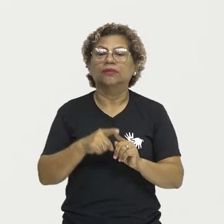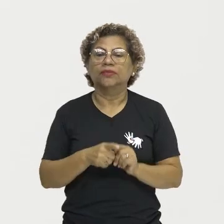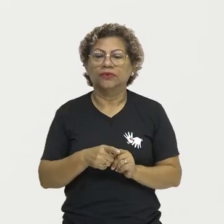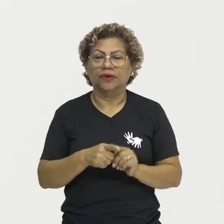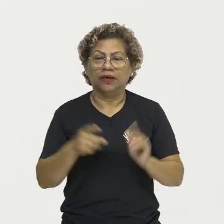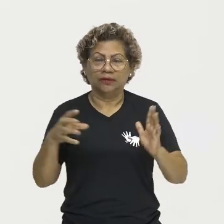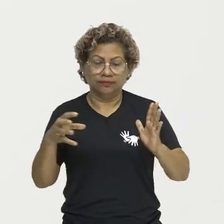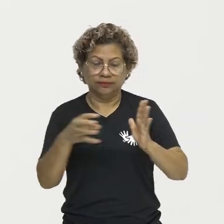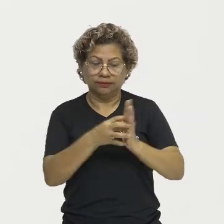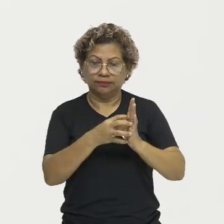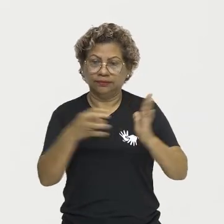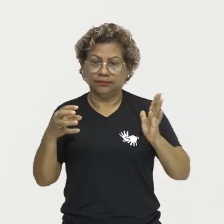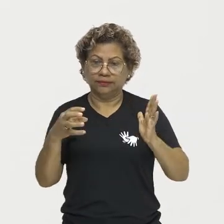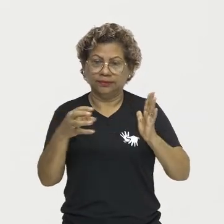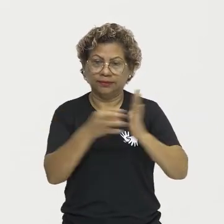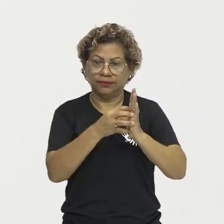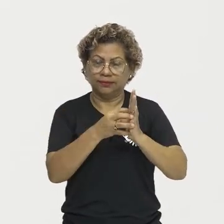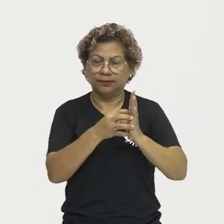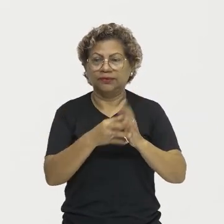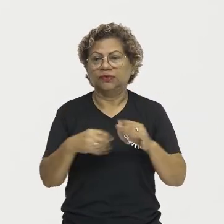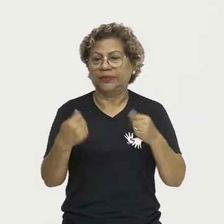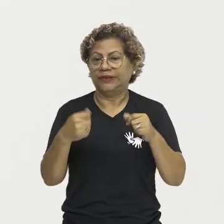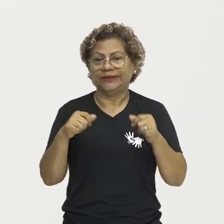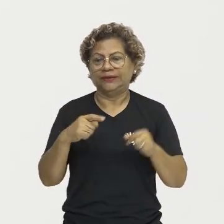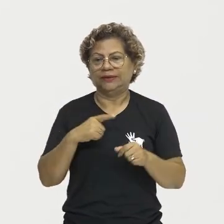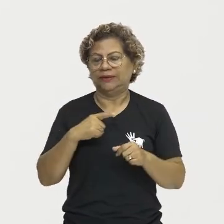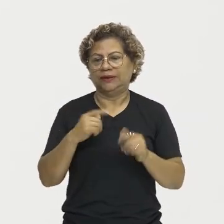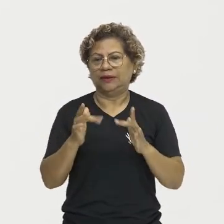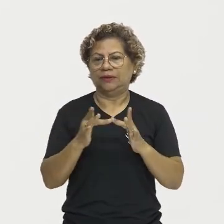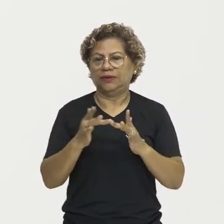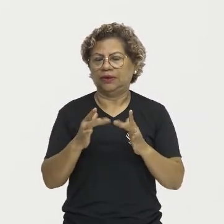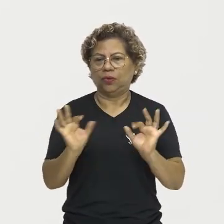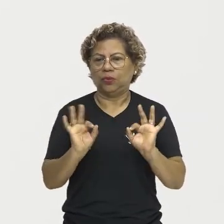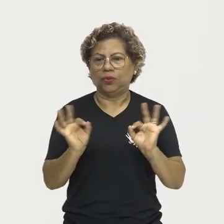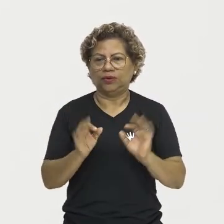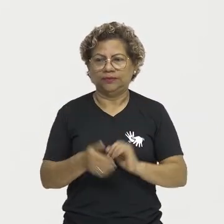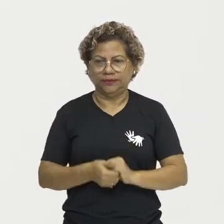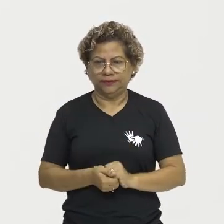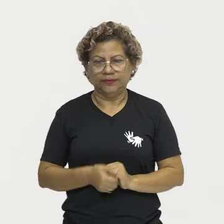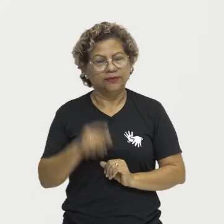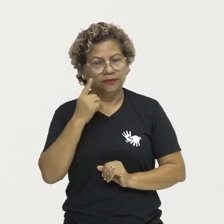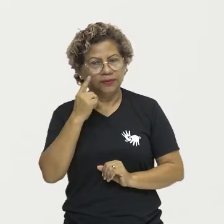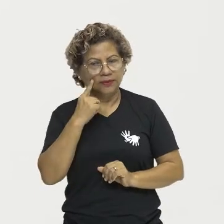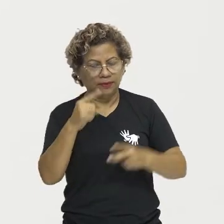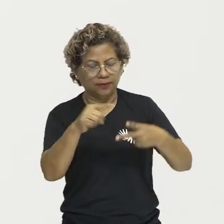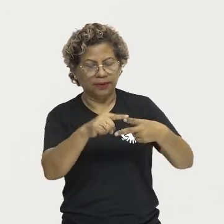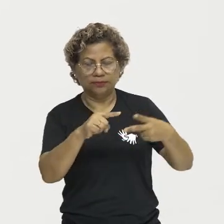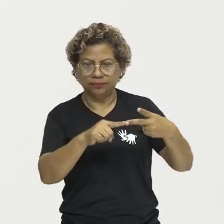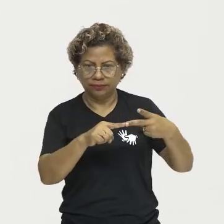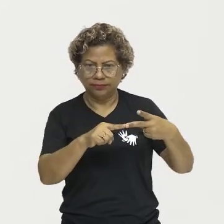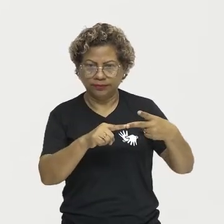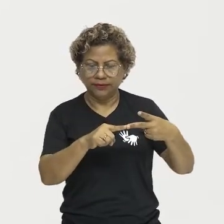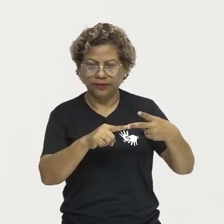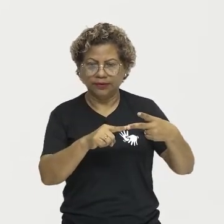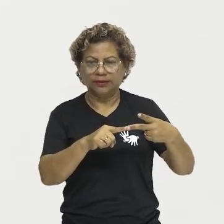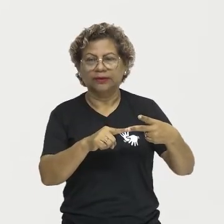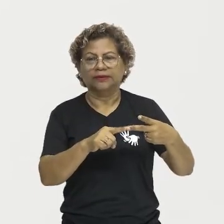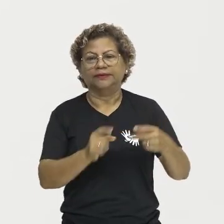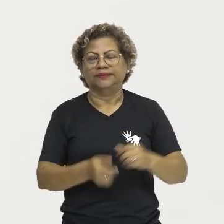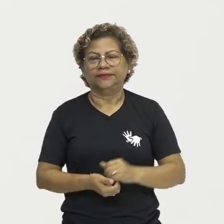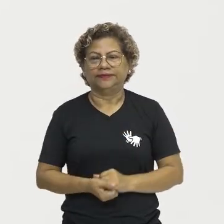a proximidade só, não precisa ter o contato, certo? Então, aí nós temos esses dois tipos, que são de contato e de